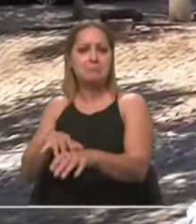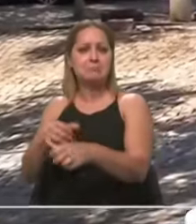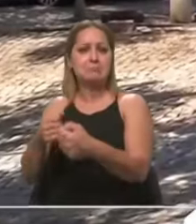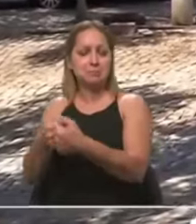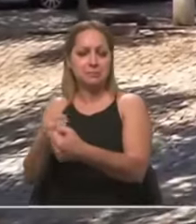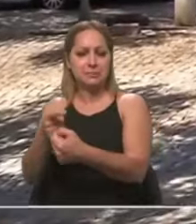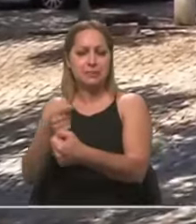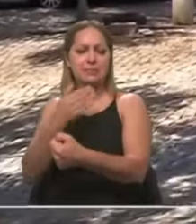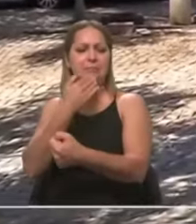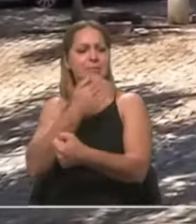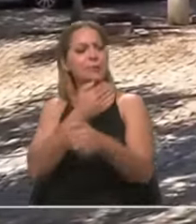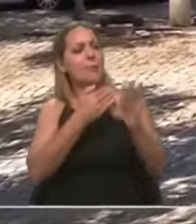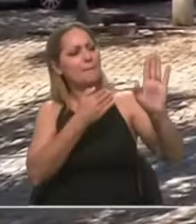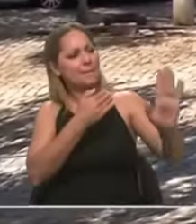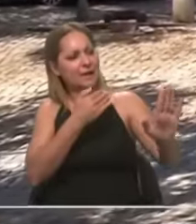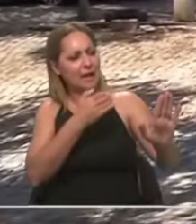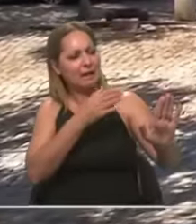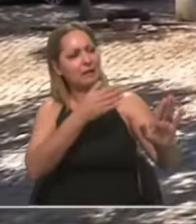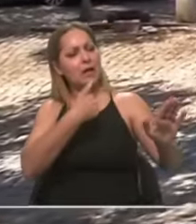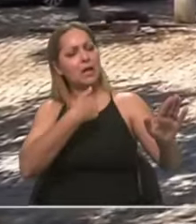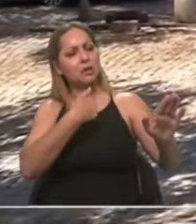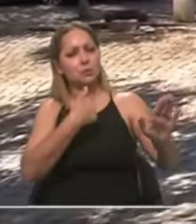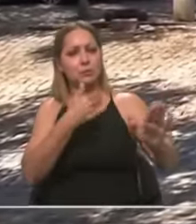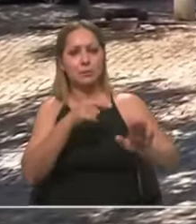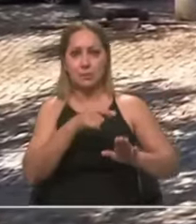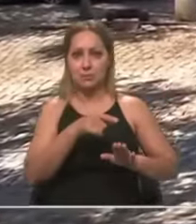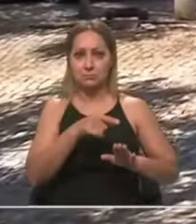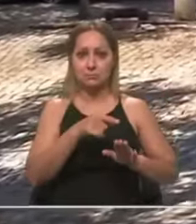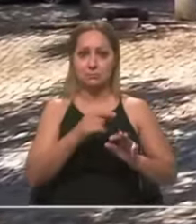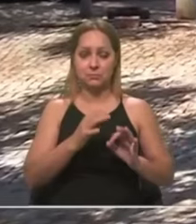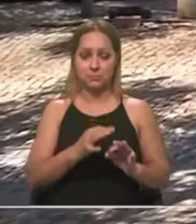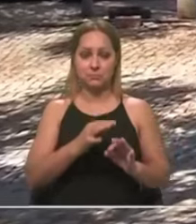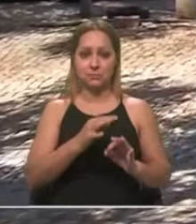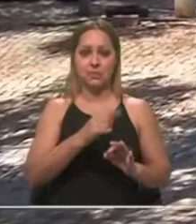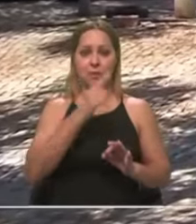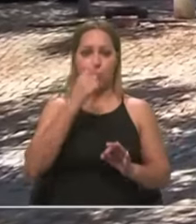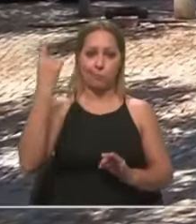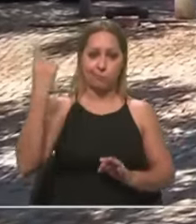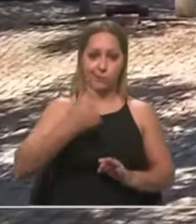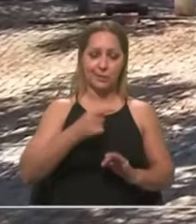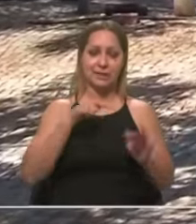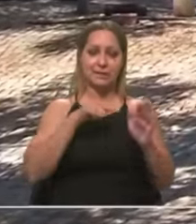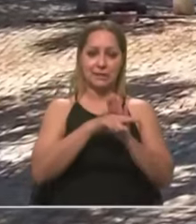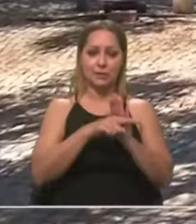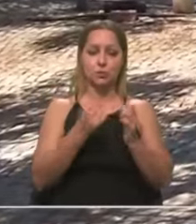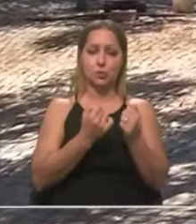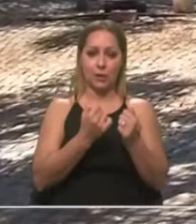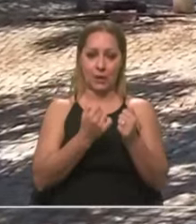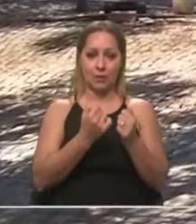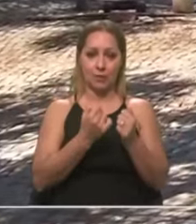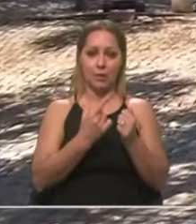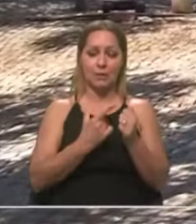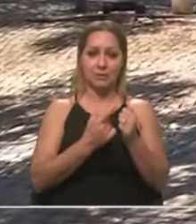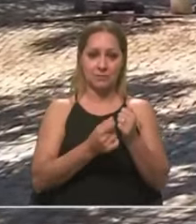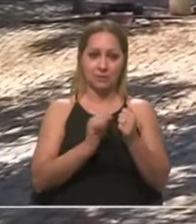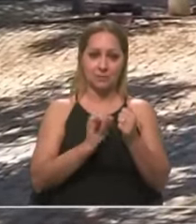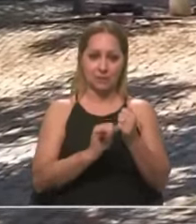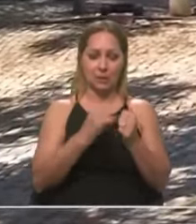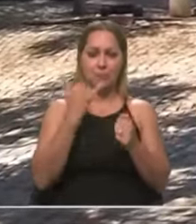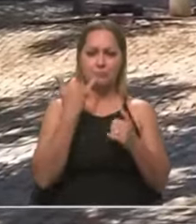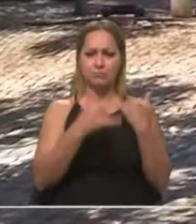Fizeram-no parar, pediram-lhe ajuda, mas afinal o que fizeram foi colocá-lo à força dentro da sua própria viatura, da viatura da vítima.